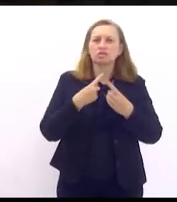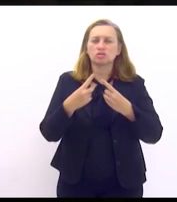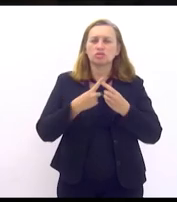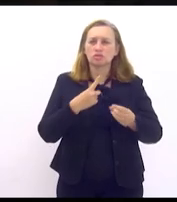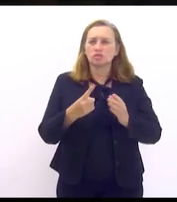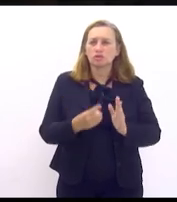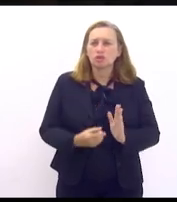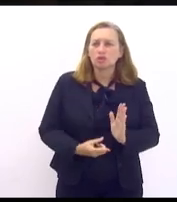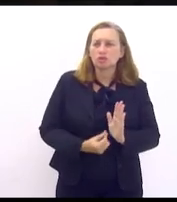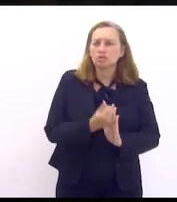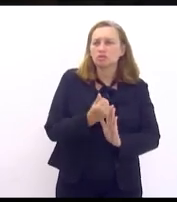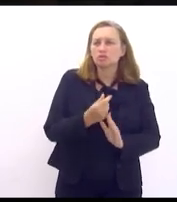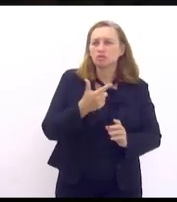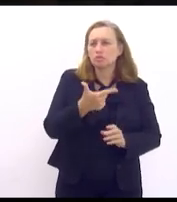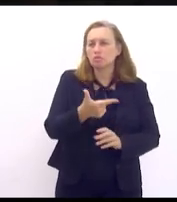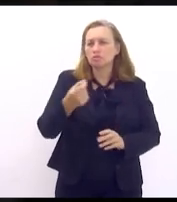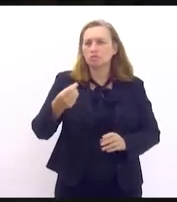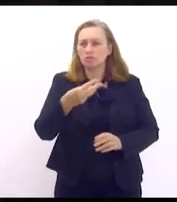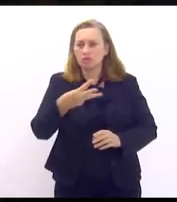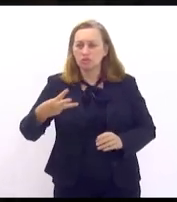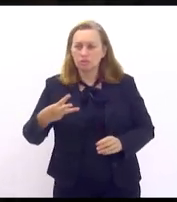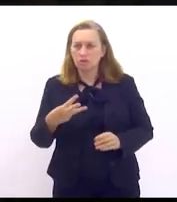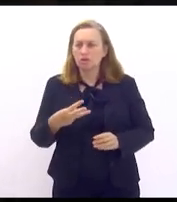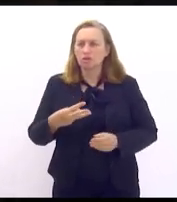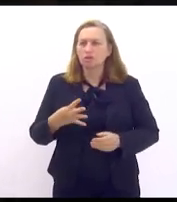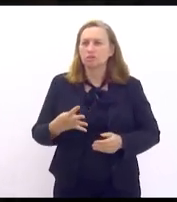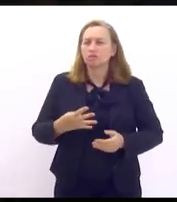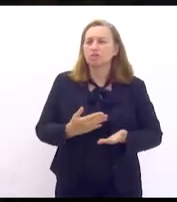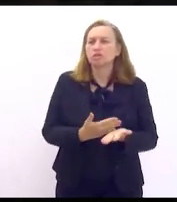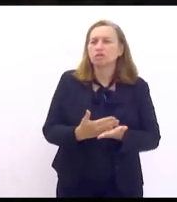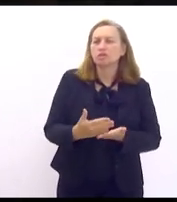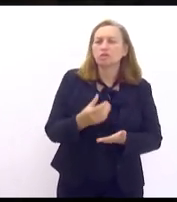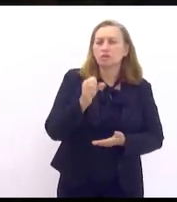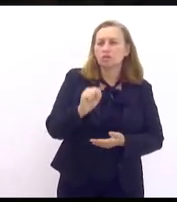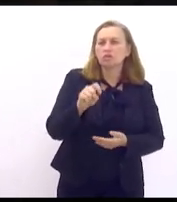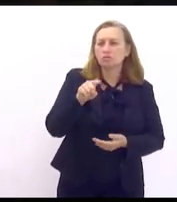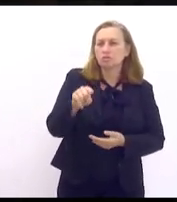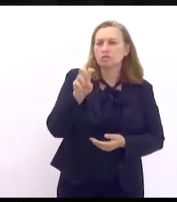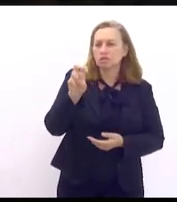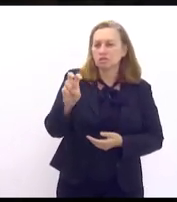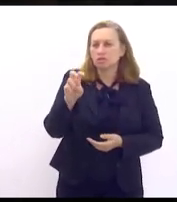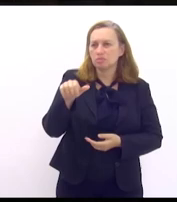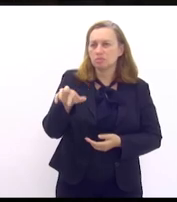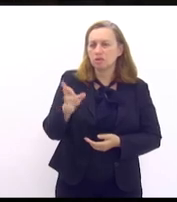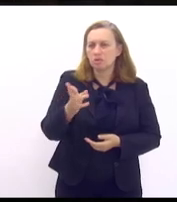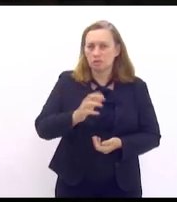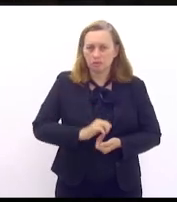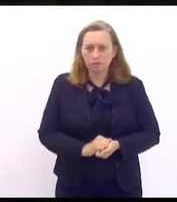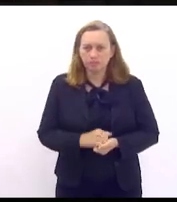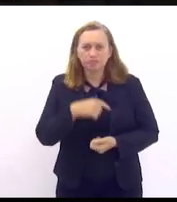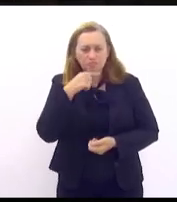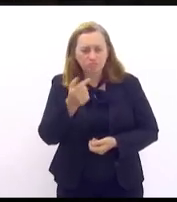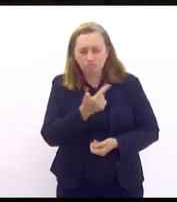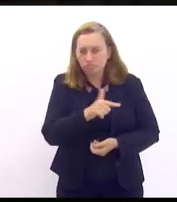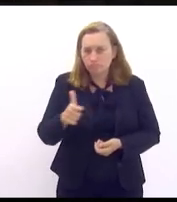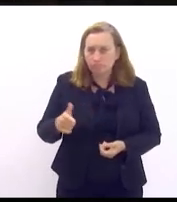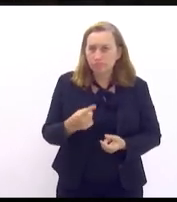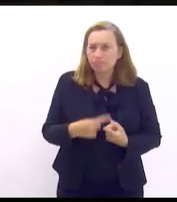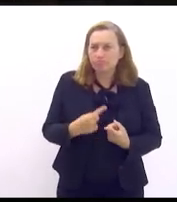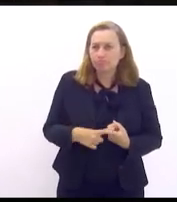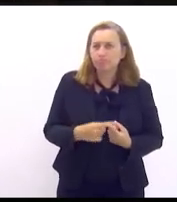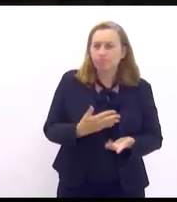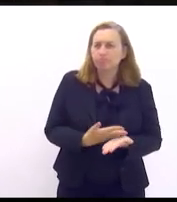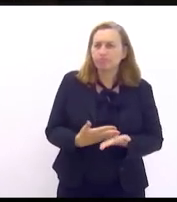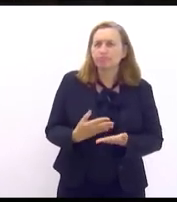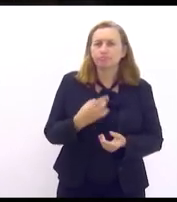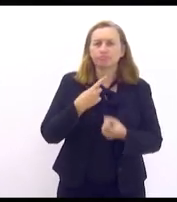de 2024 com um rombo que se inicia com 8,5 bilhões. E não tenho dúvidas, porque quando a gente começou